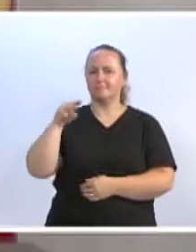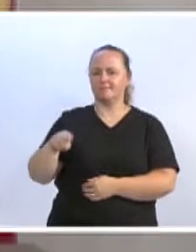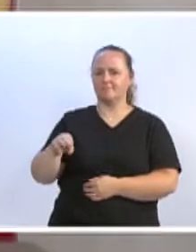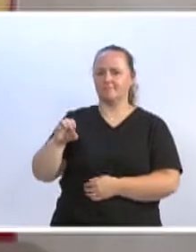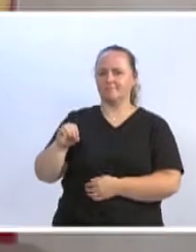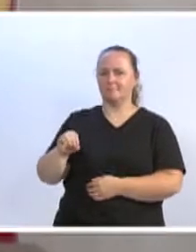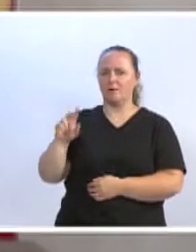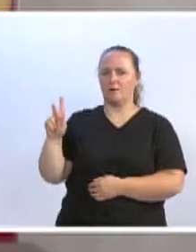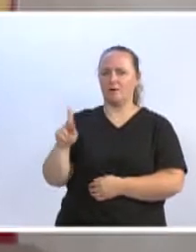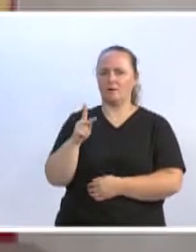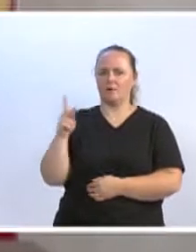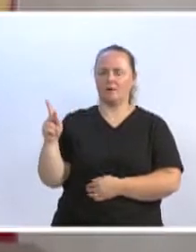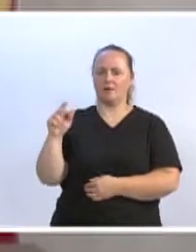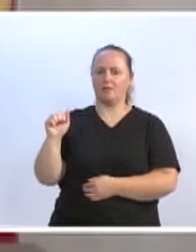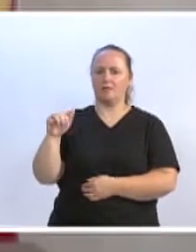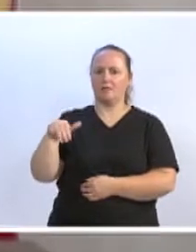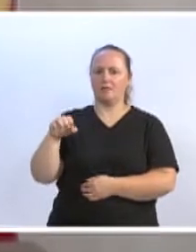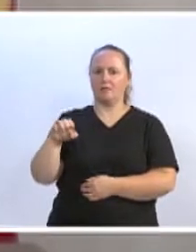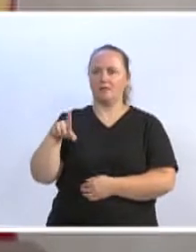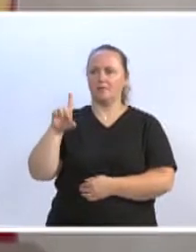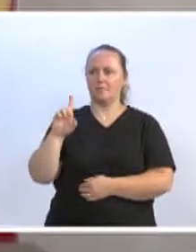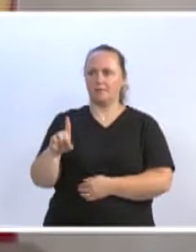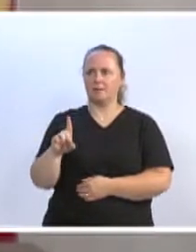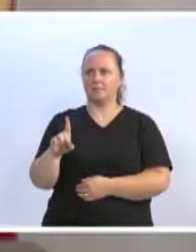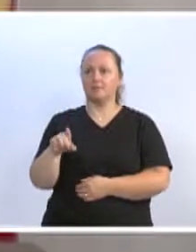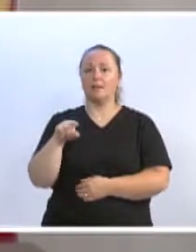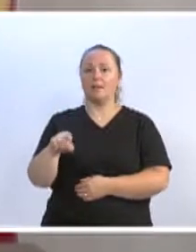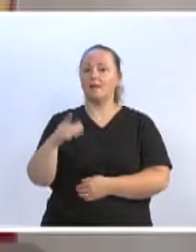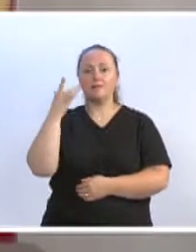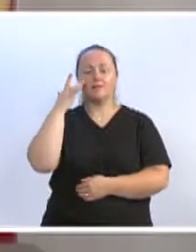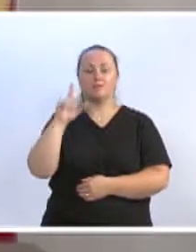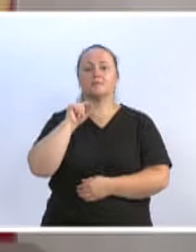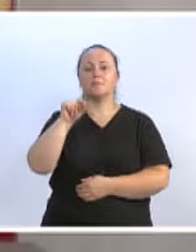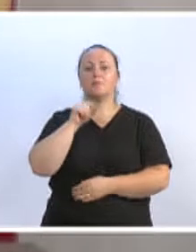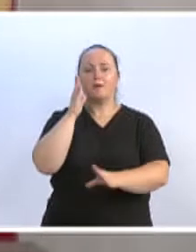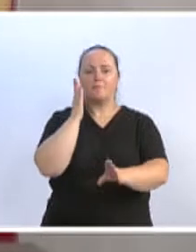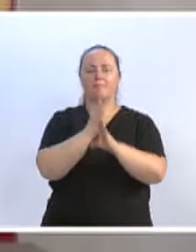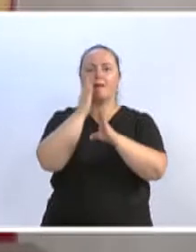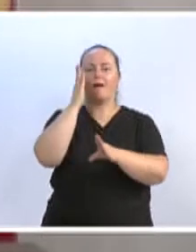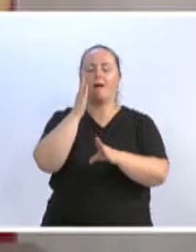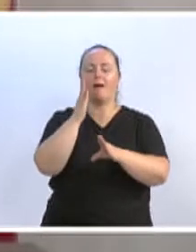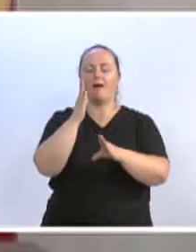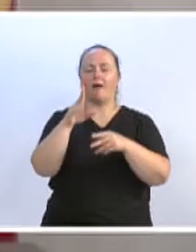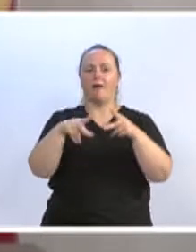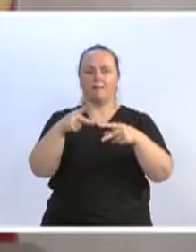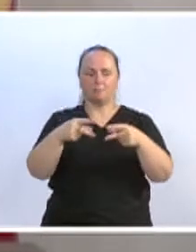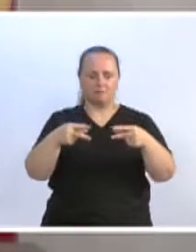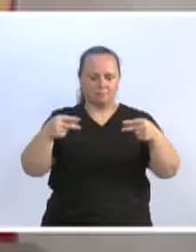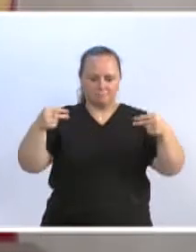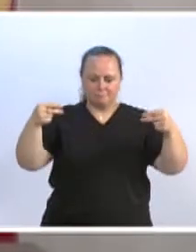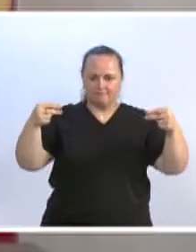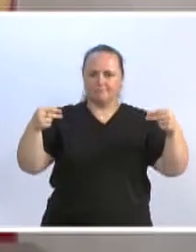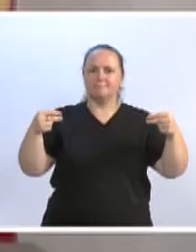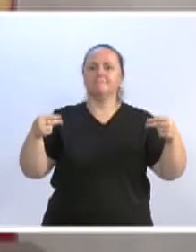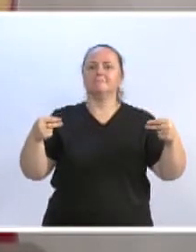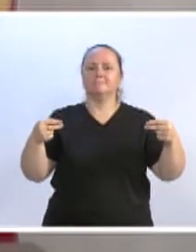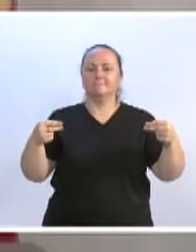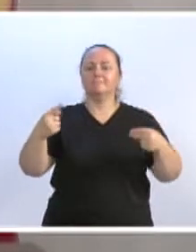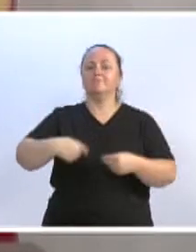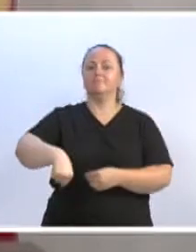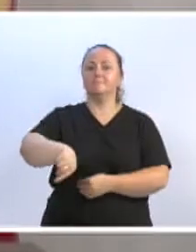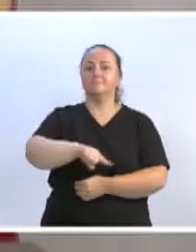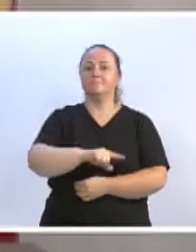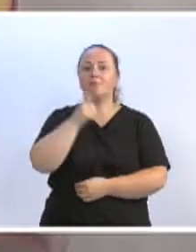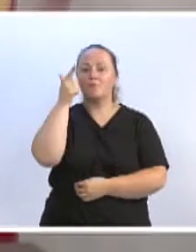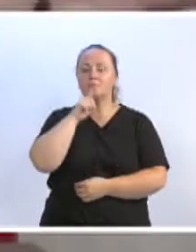Ahmed El-Hamed, mal sabia ele que tinha encontrado um tesouro verdadeiramente, que nós